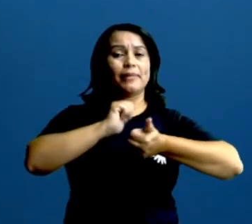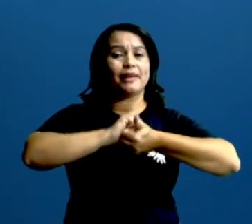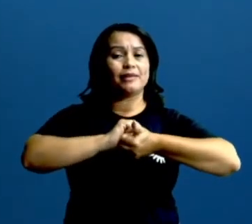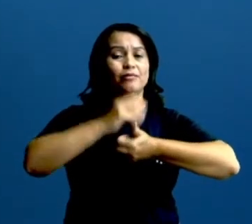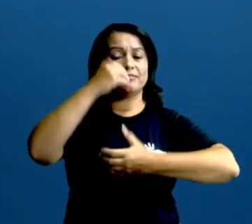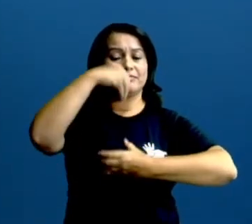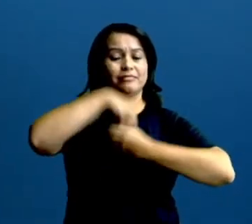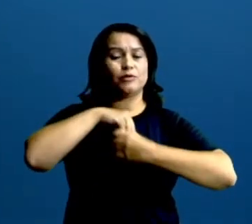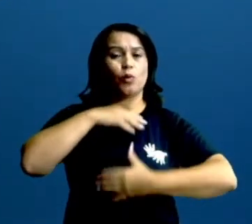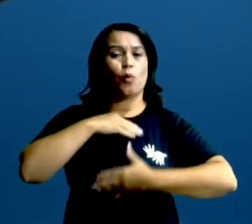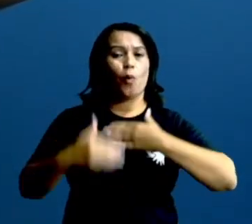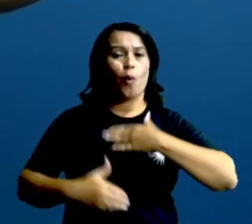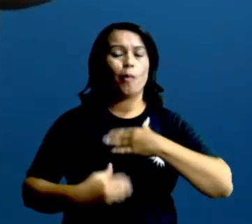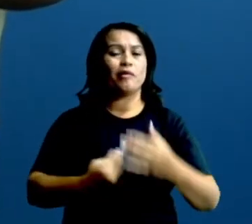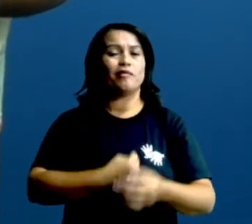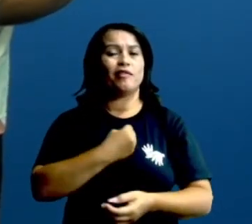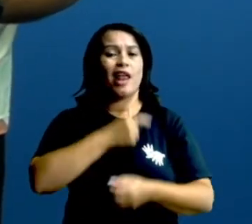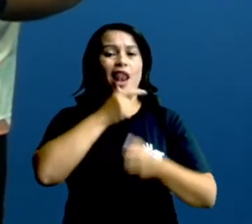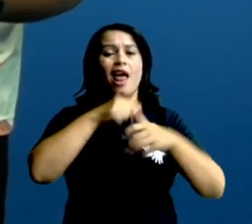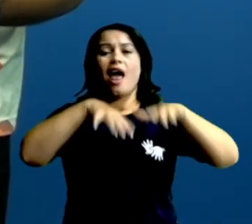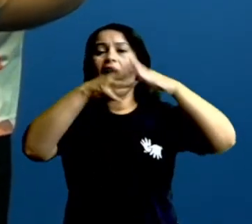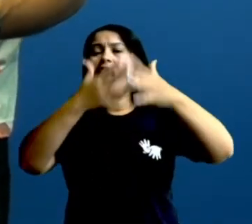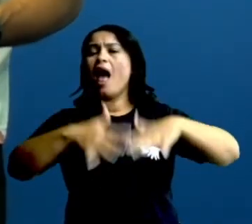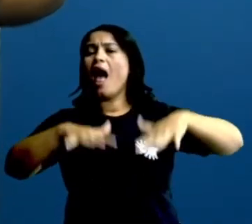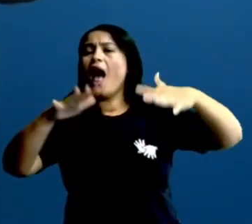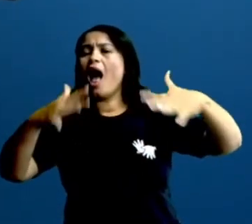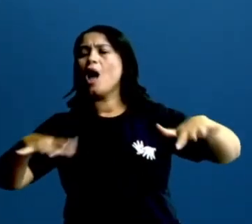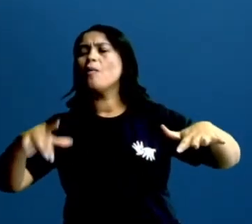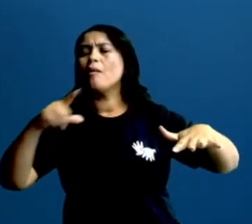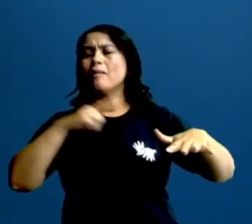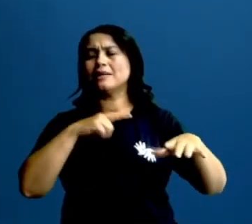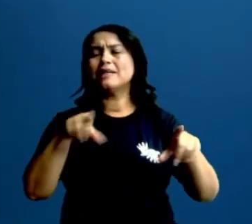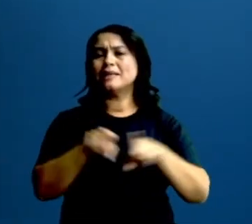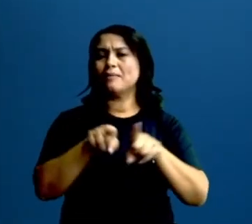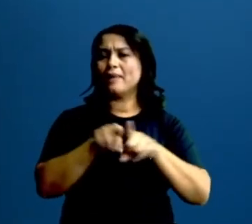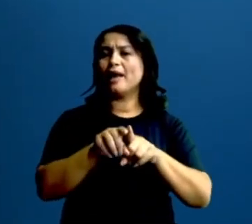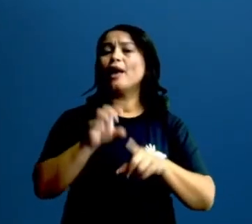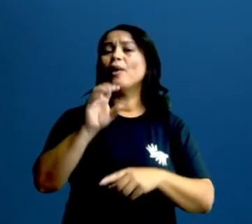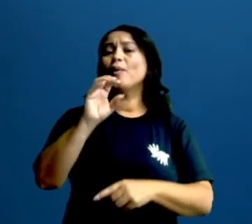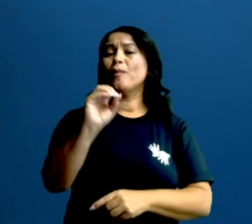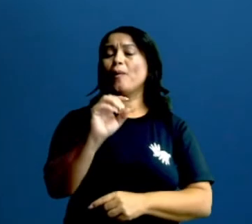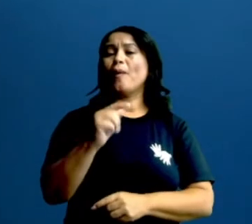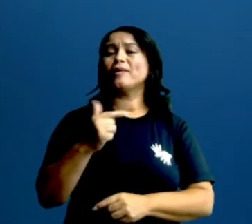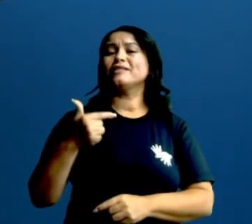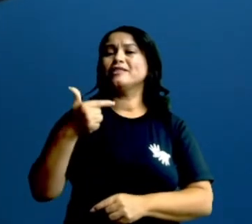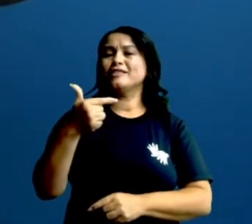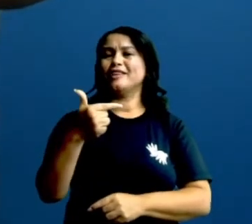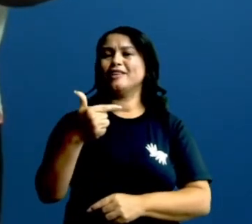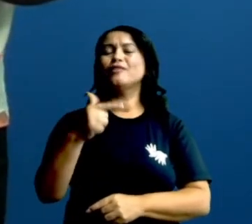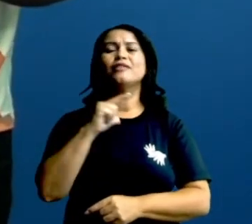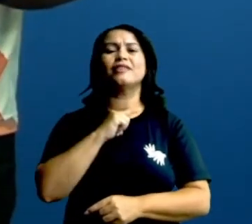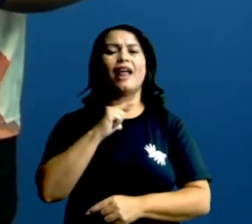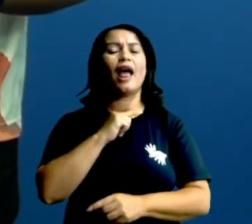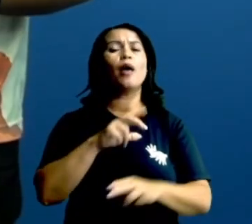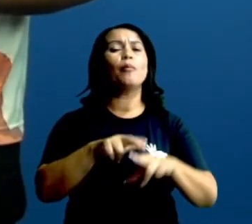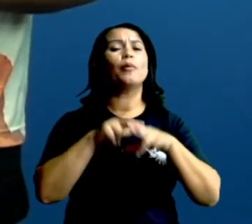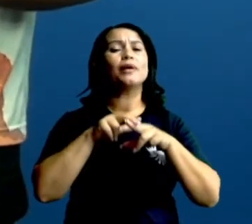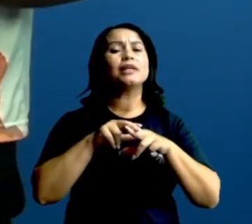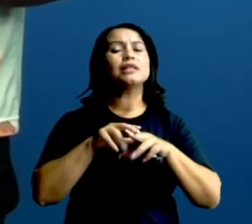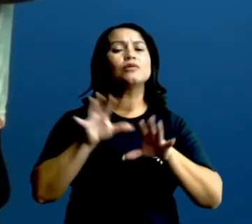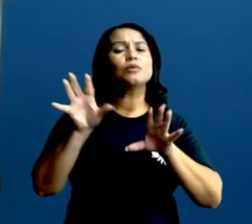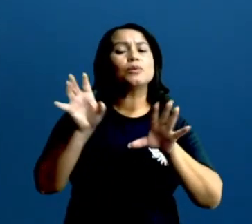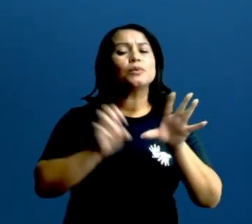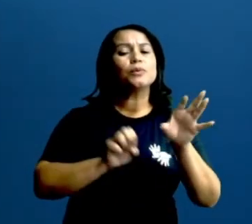ambiente aquático, mas observem que a água ela possui o gás oxigênio. E esse gás ele consegue ser extraído por